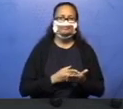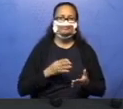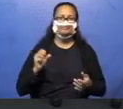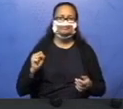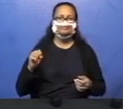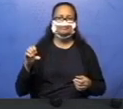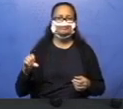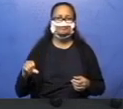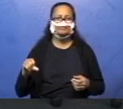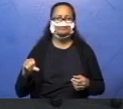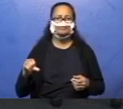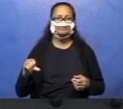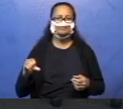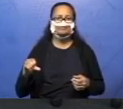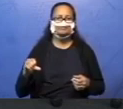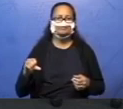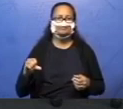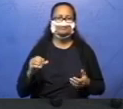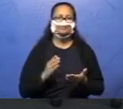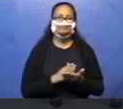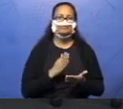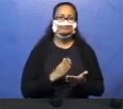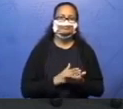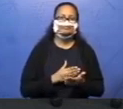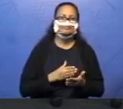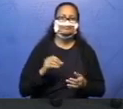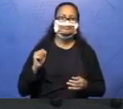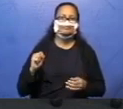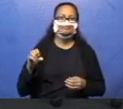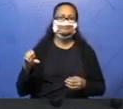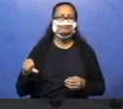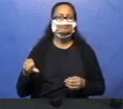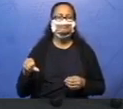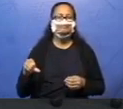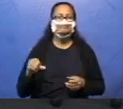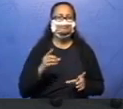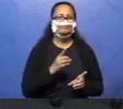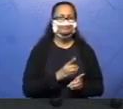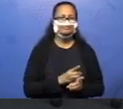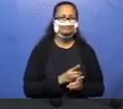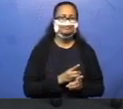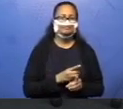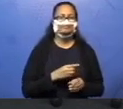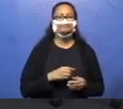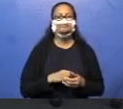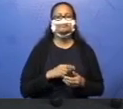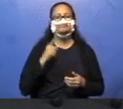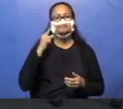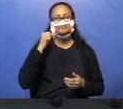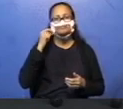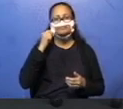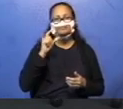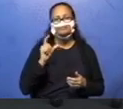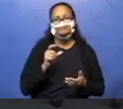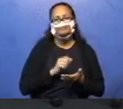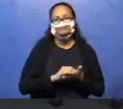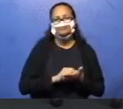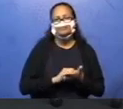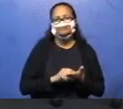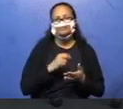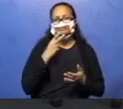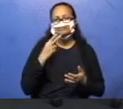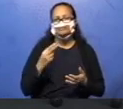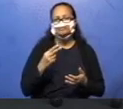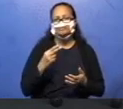89. Acha aí, 89. Localizou? Lápis, borracha, lápis de